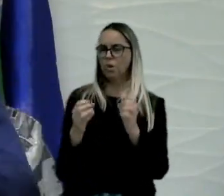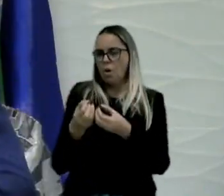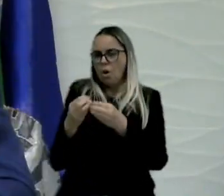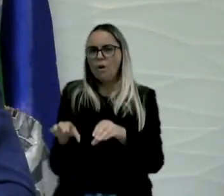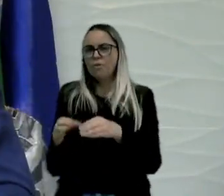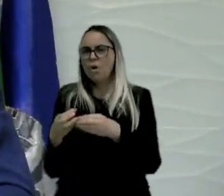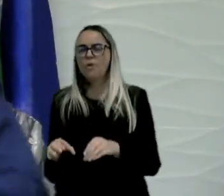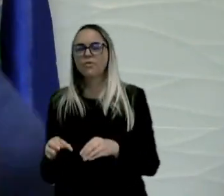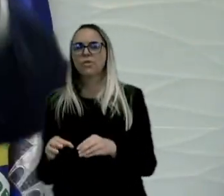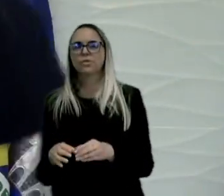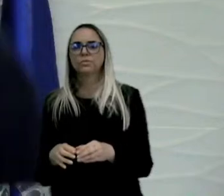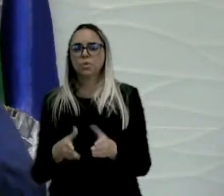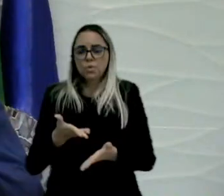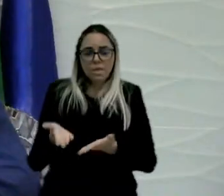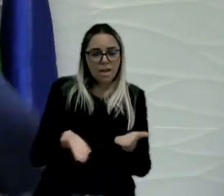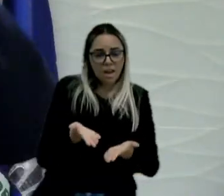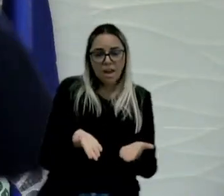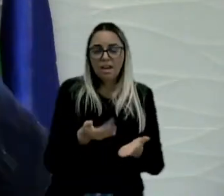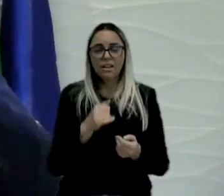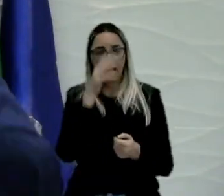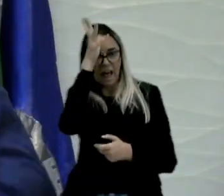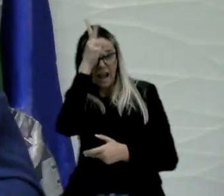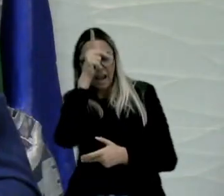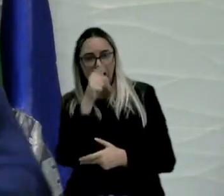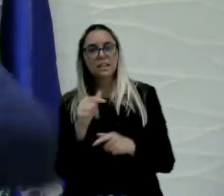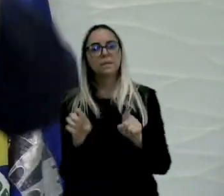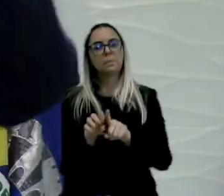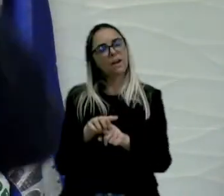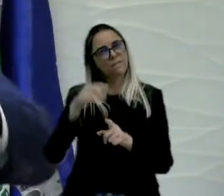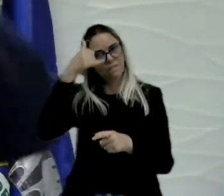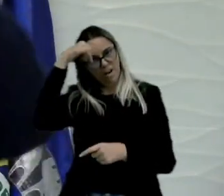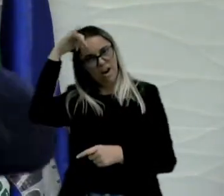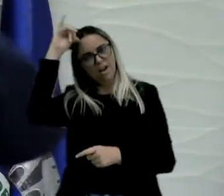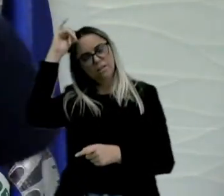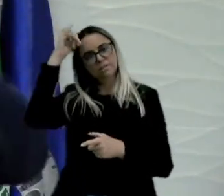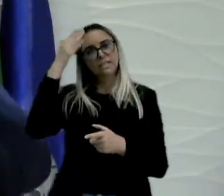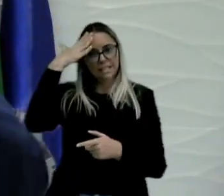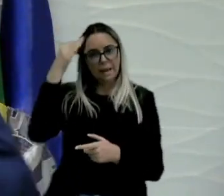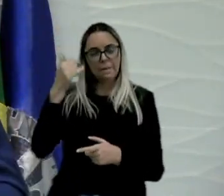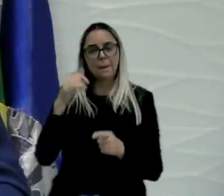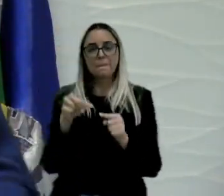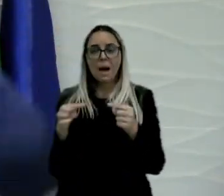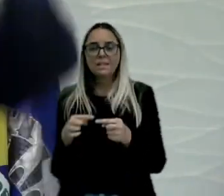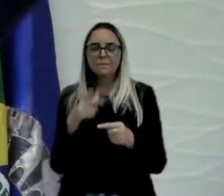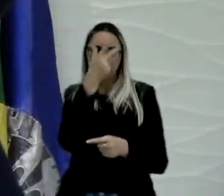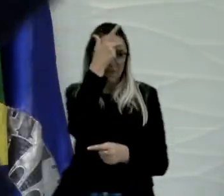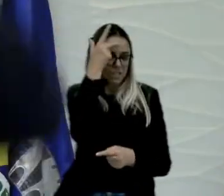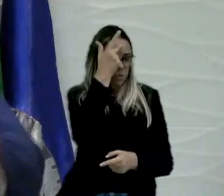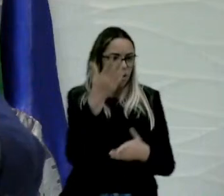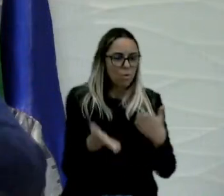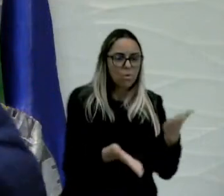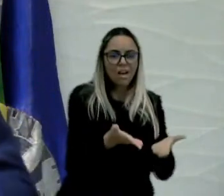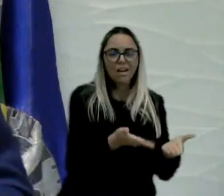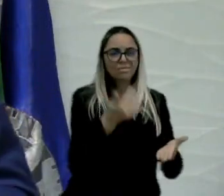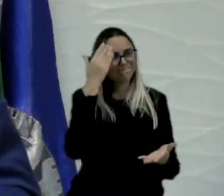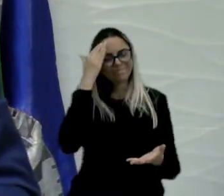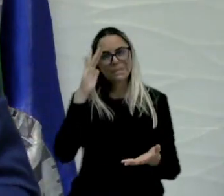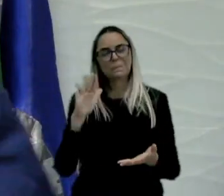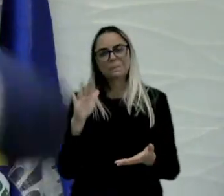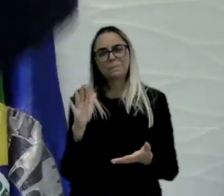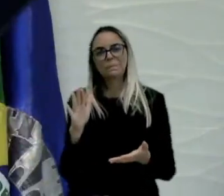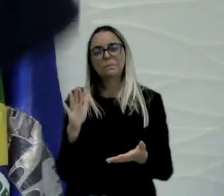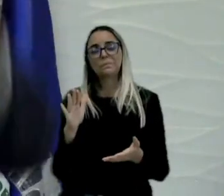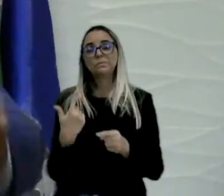sabe cuidar de ovo cuidar de G linha e de vaca ele não sabe cuidar de gente porque quem sabe cuidar de